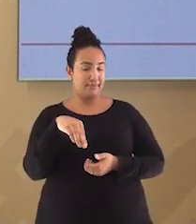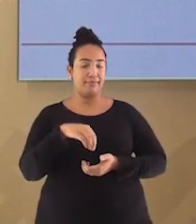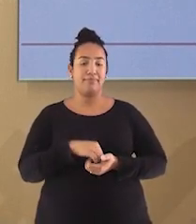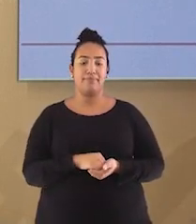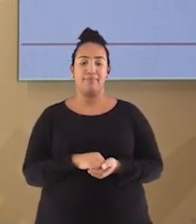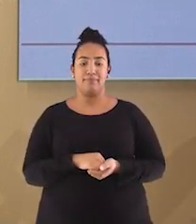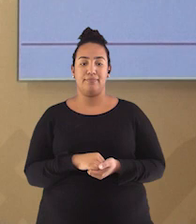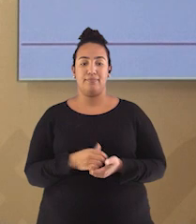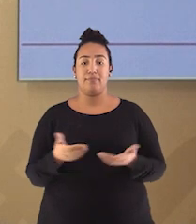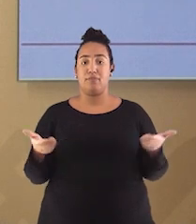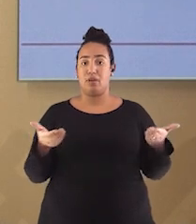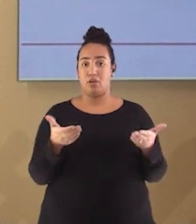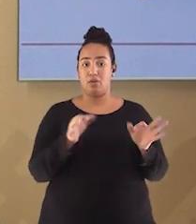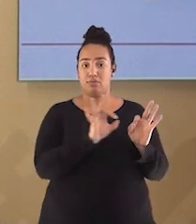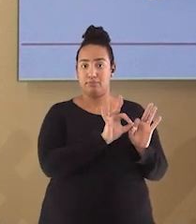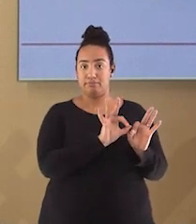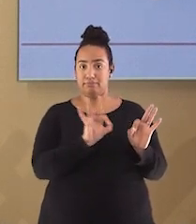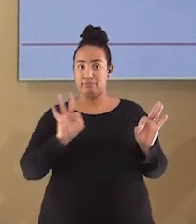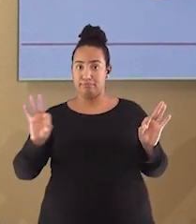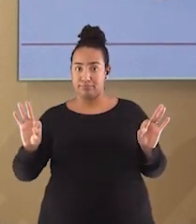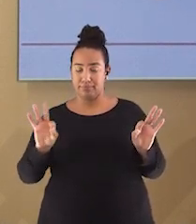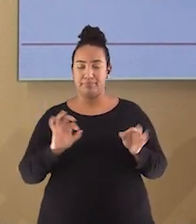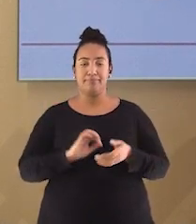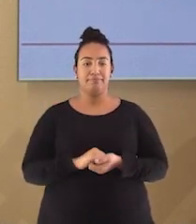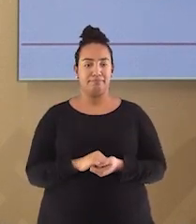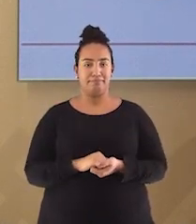vamos medir o outro